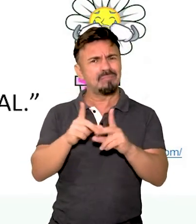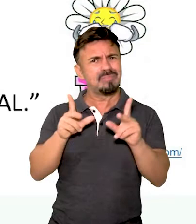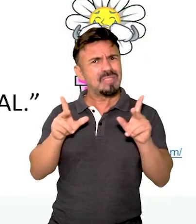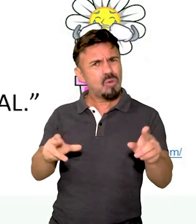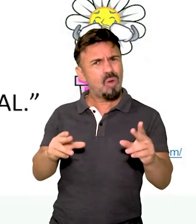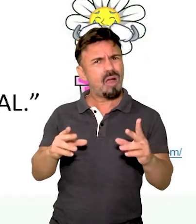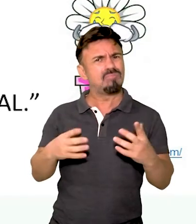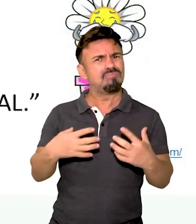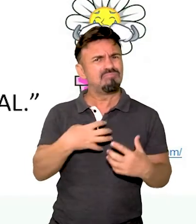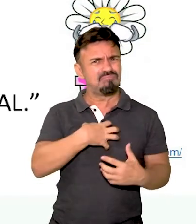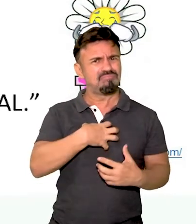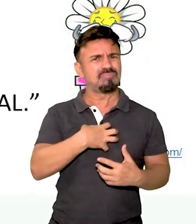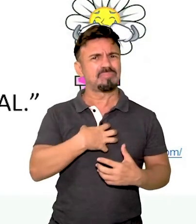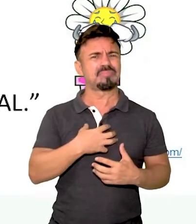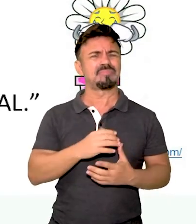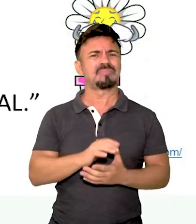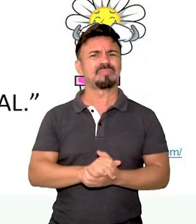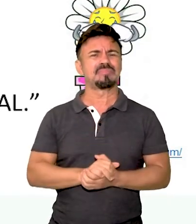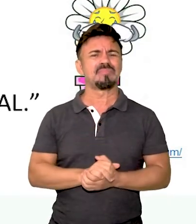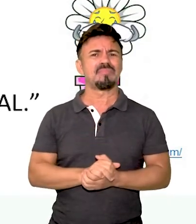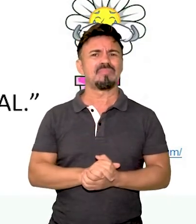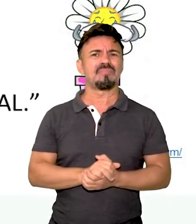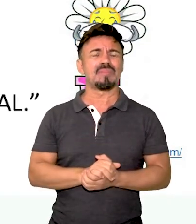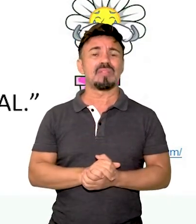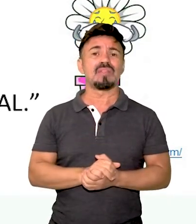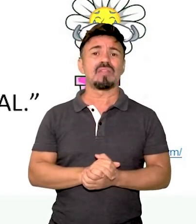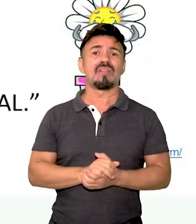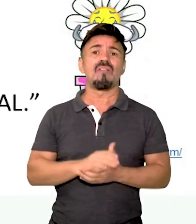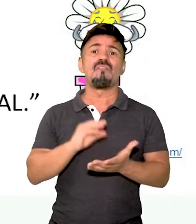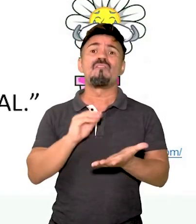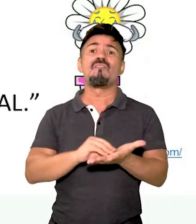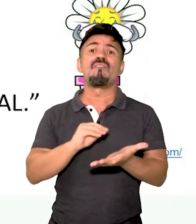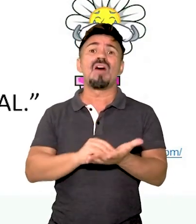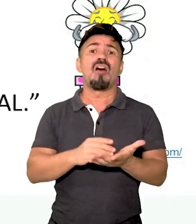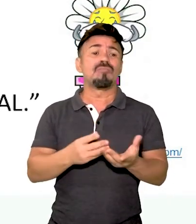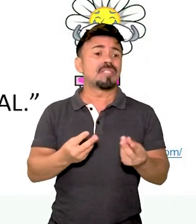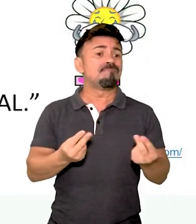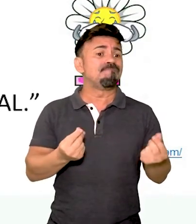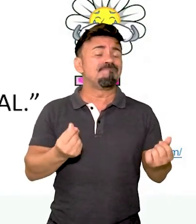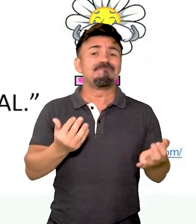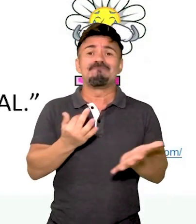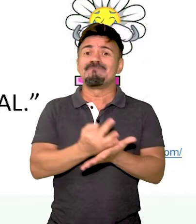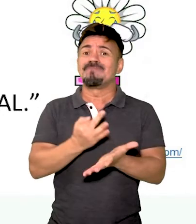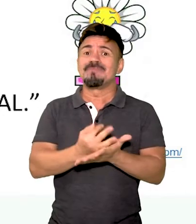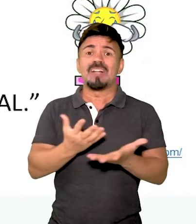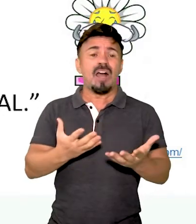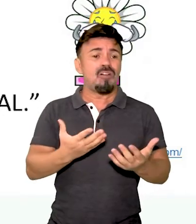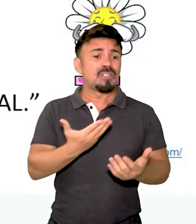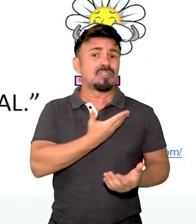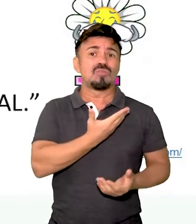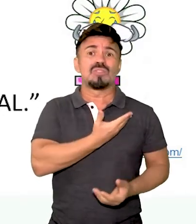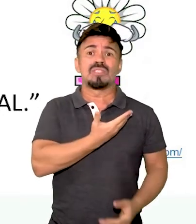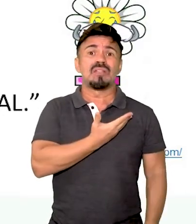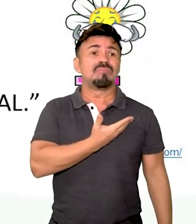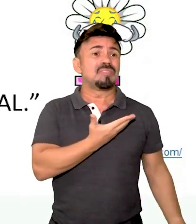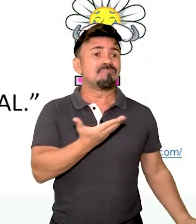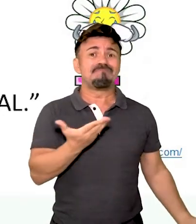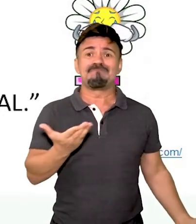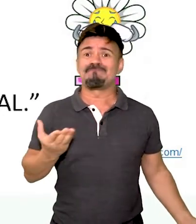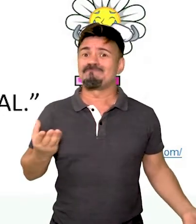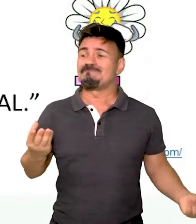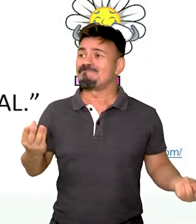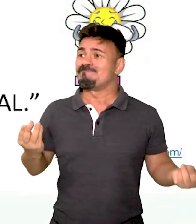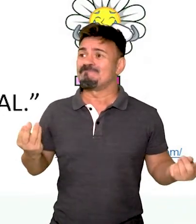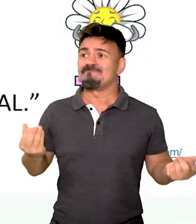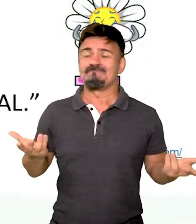de pandemia? Falta de companhia dos amigos, Ela sentiu falta da companhia dos amigos nos dois